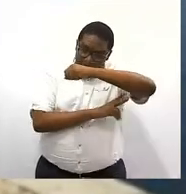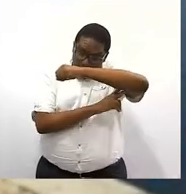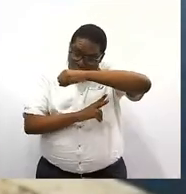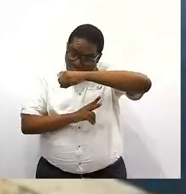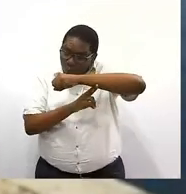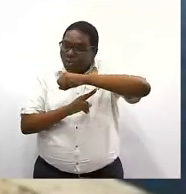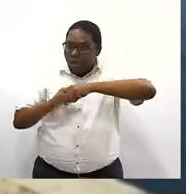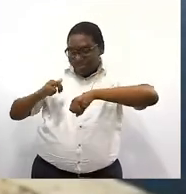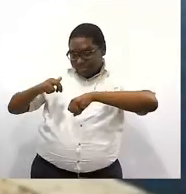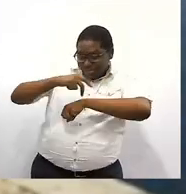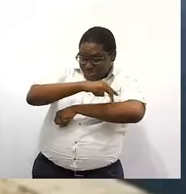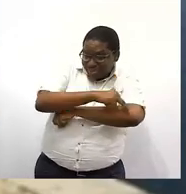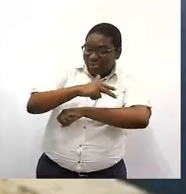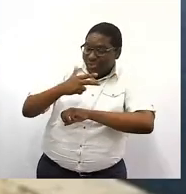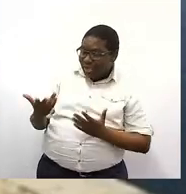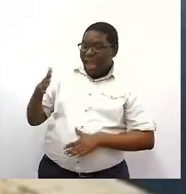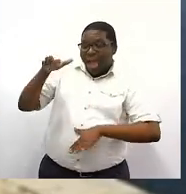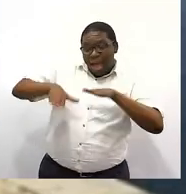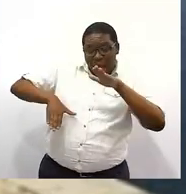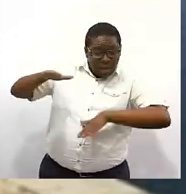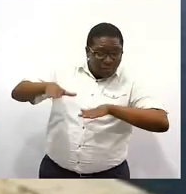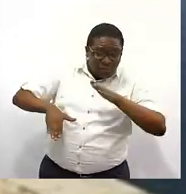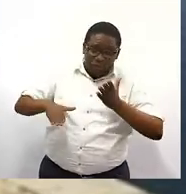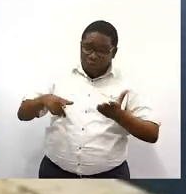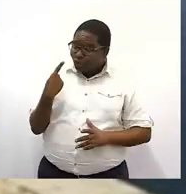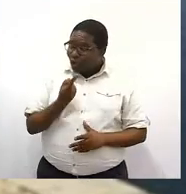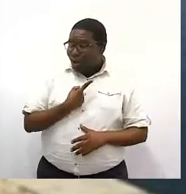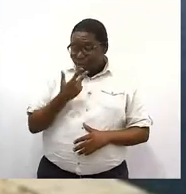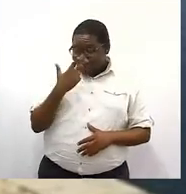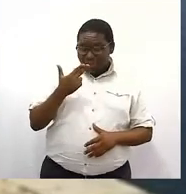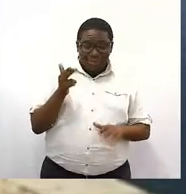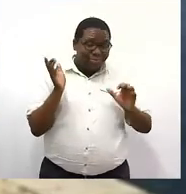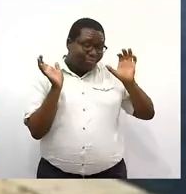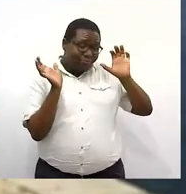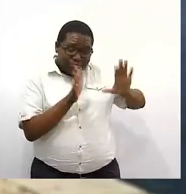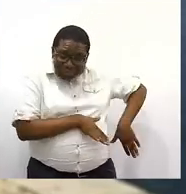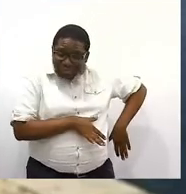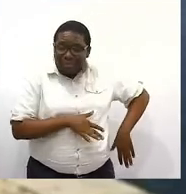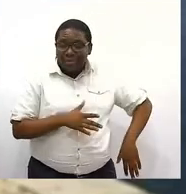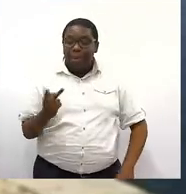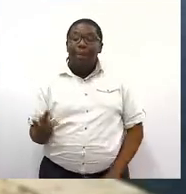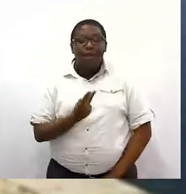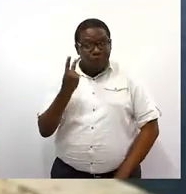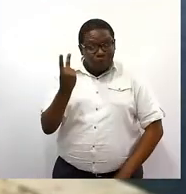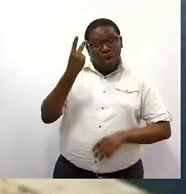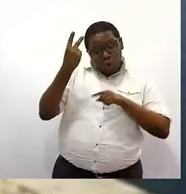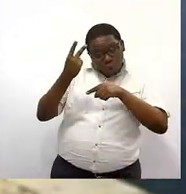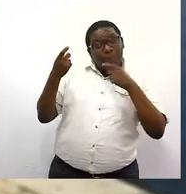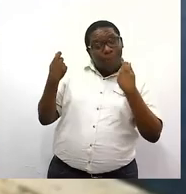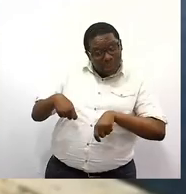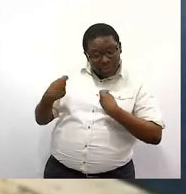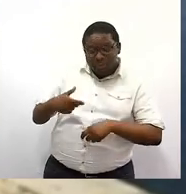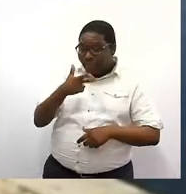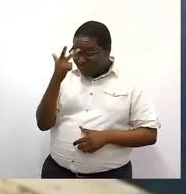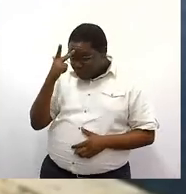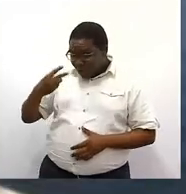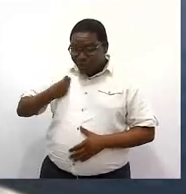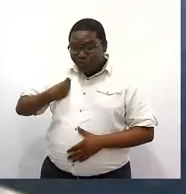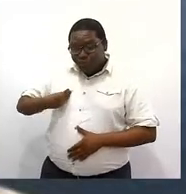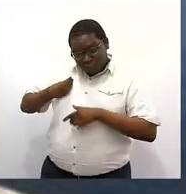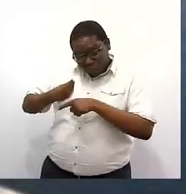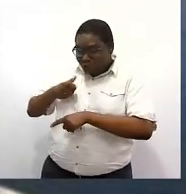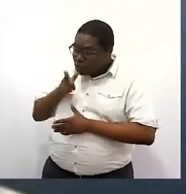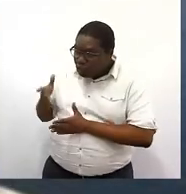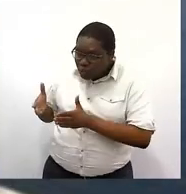vezes não damos o devido valor à população que muitas vezes vive do rio. A população que vai, por